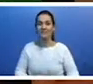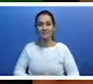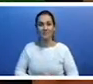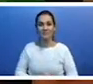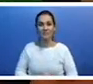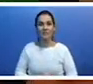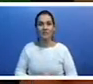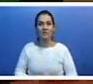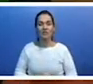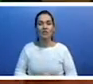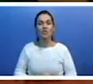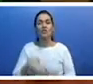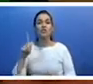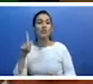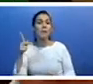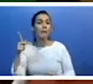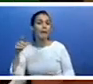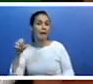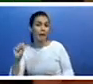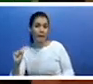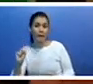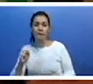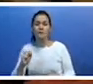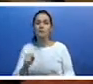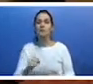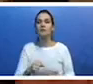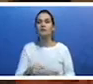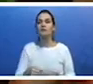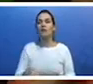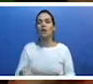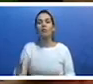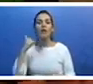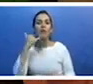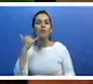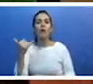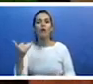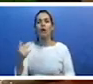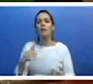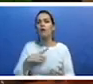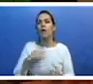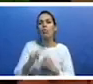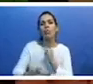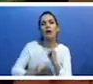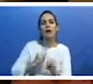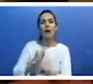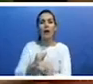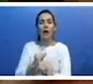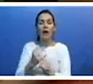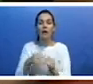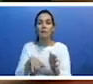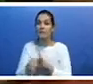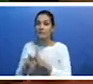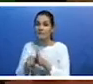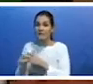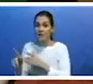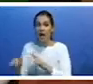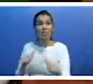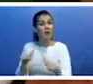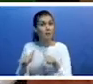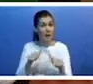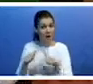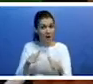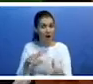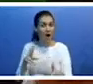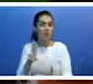funções, função de GPS, né? Várias coisas nós temos no celular hoje. Pessoas que trabalham, né, com o